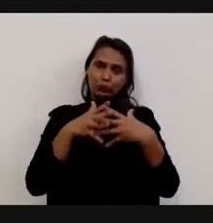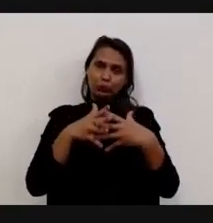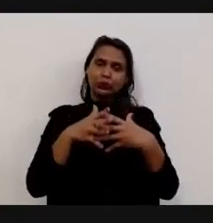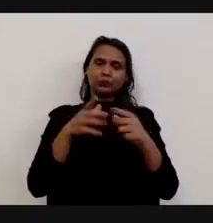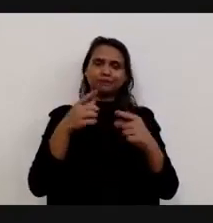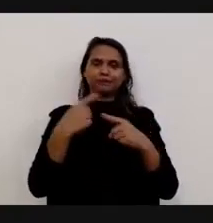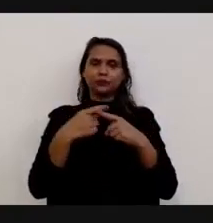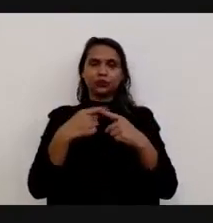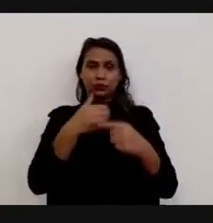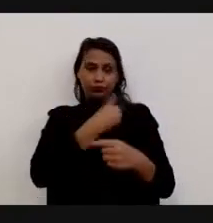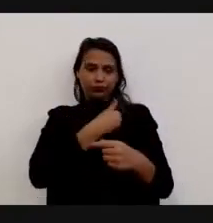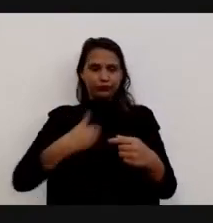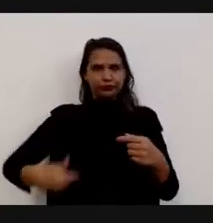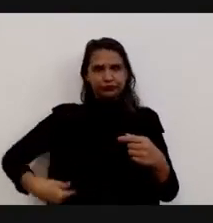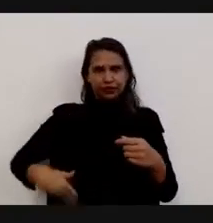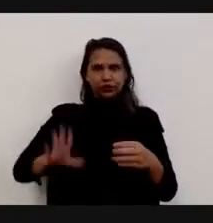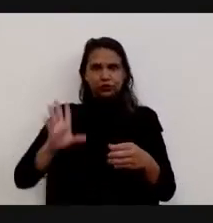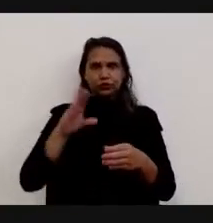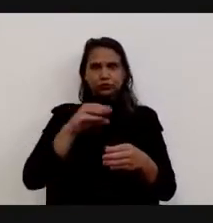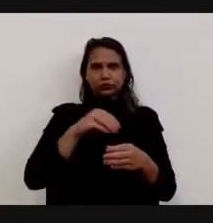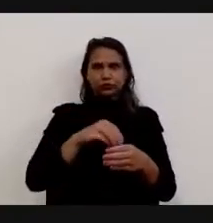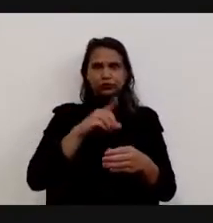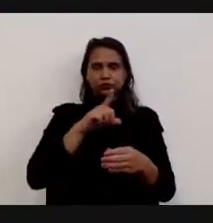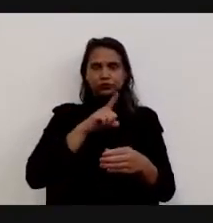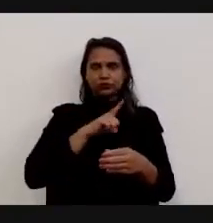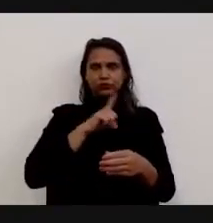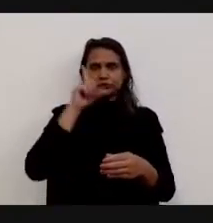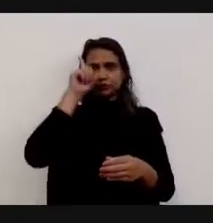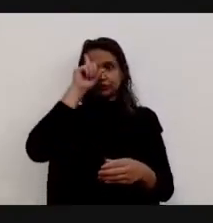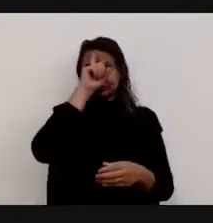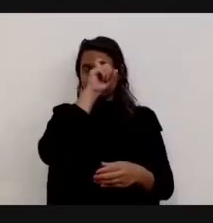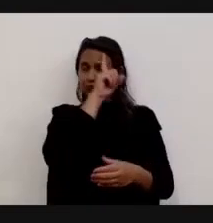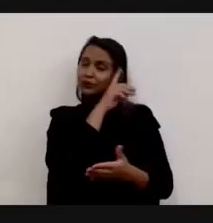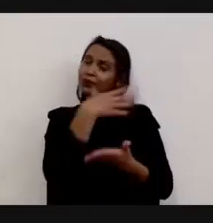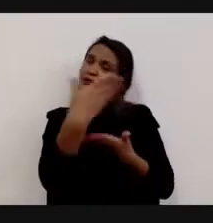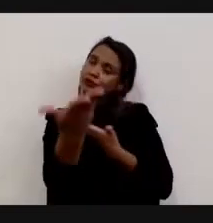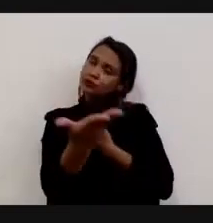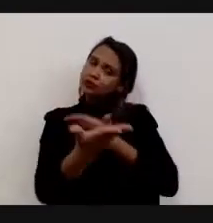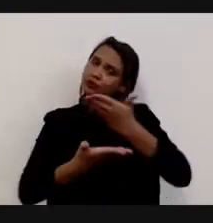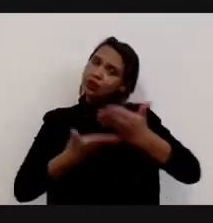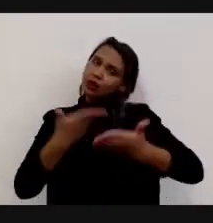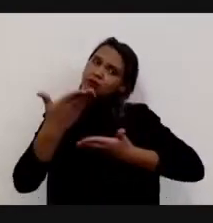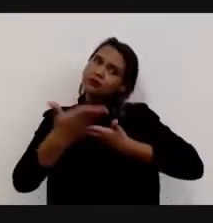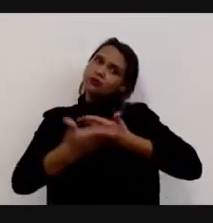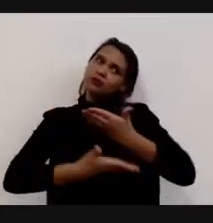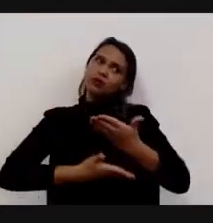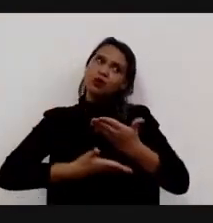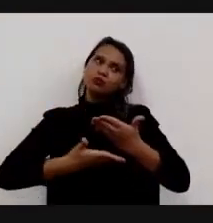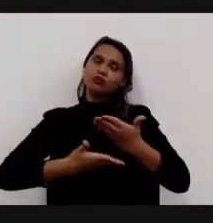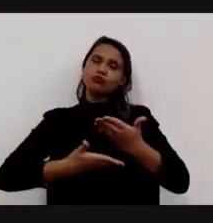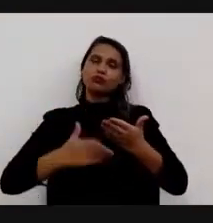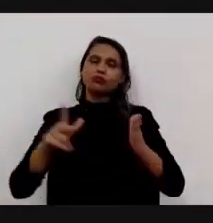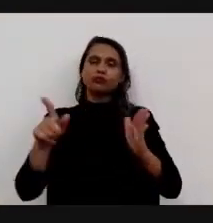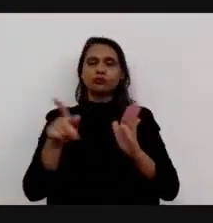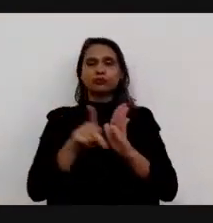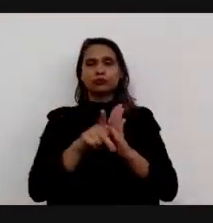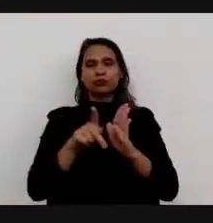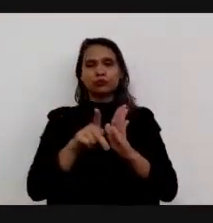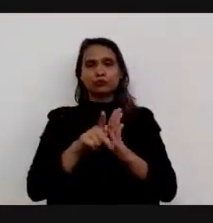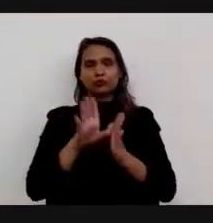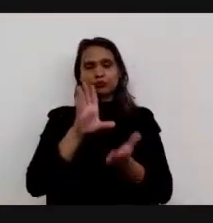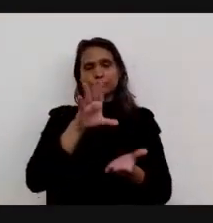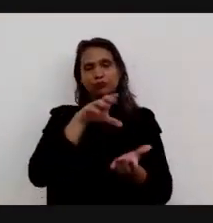o governo anterior teve uma certa dificuldade de interação com os órgãos da sociedade